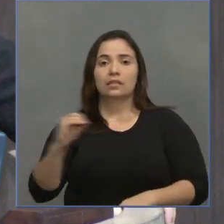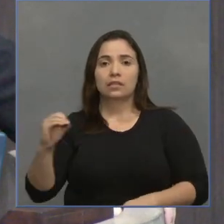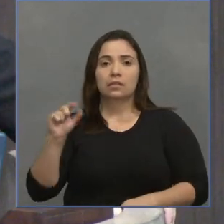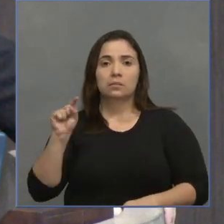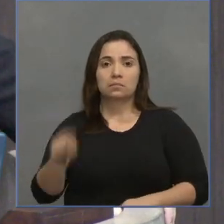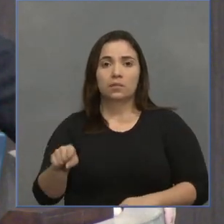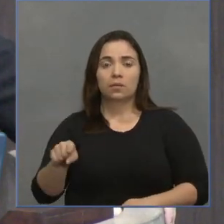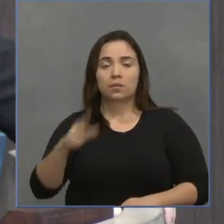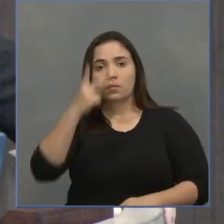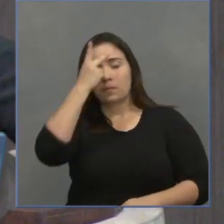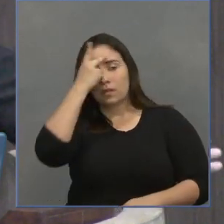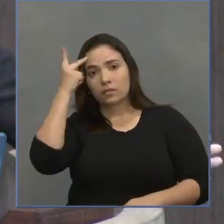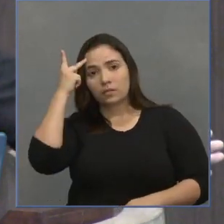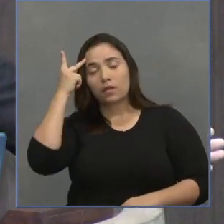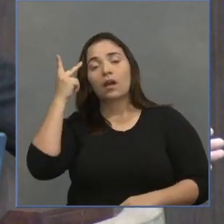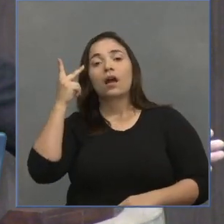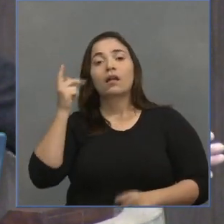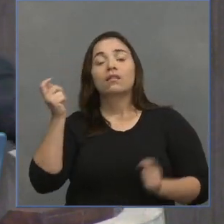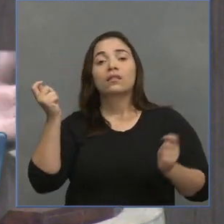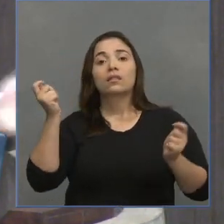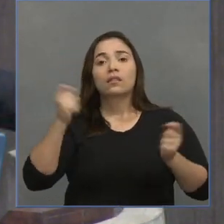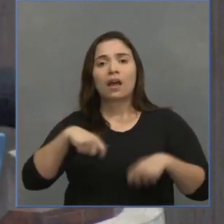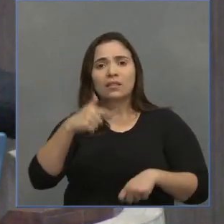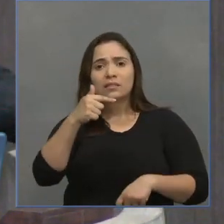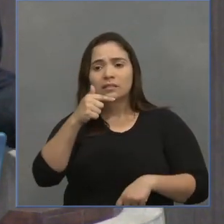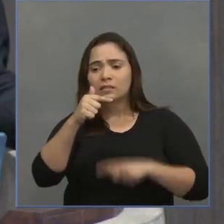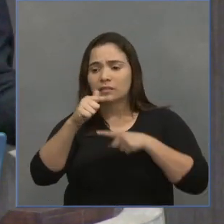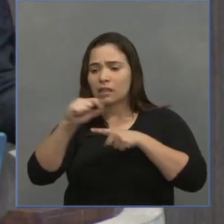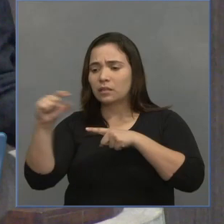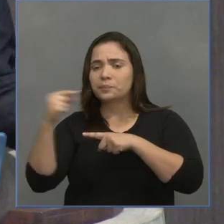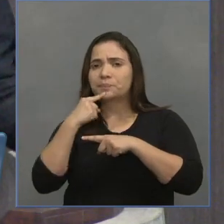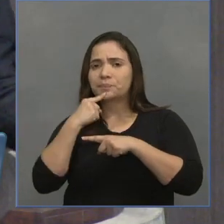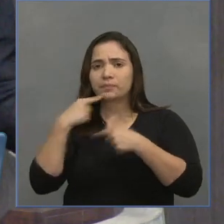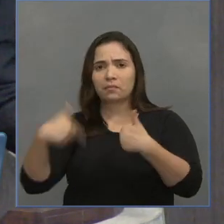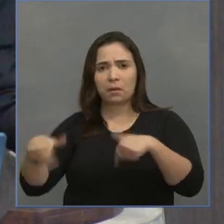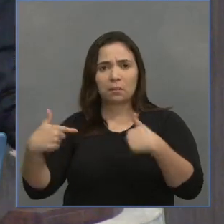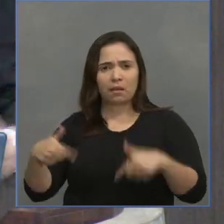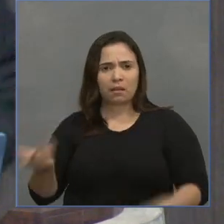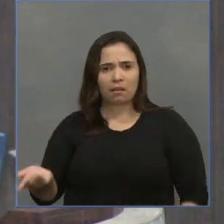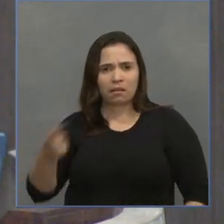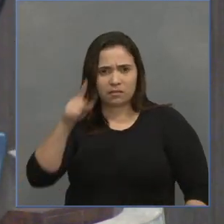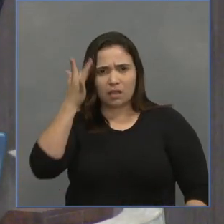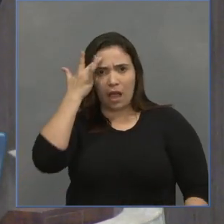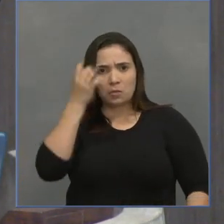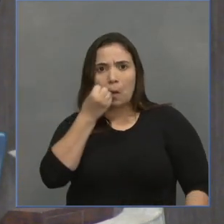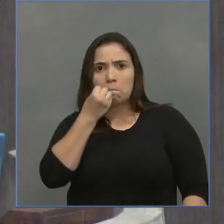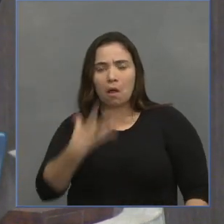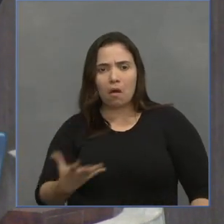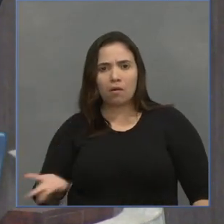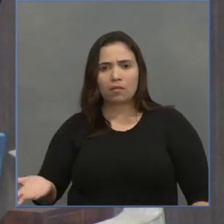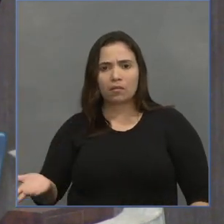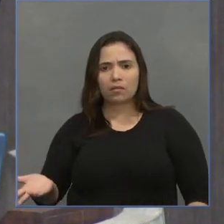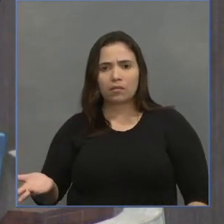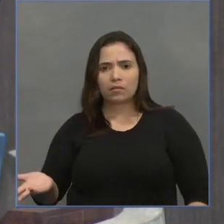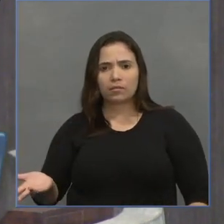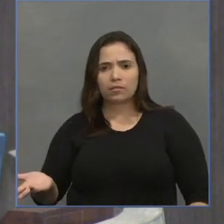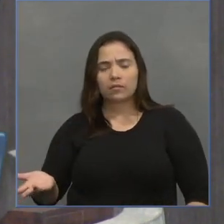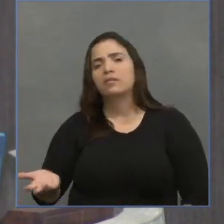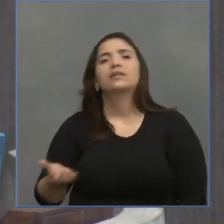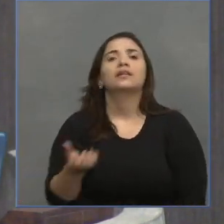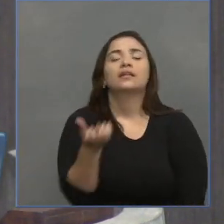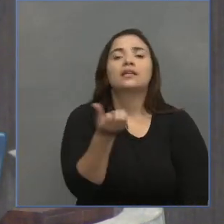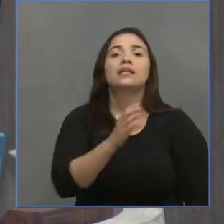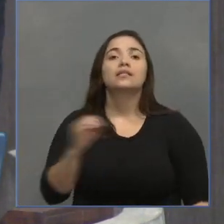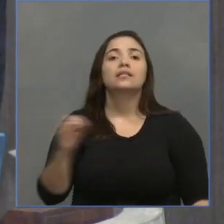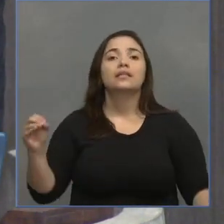empregos. Vale a pena isso? Claro que não vale. Claro que não vale. Pense nas 600 mil pessoas.